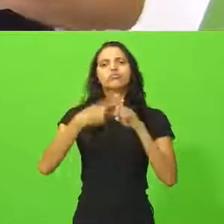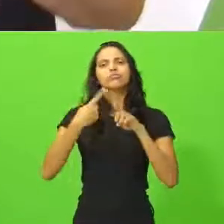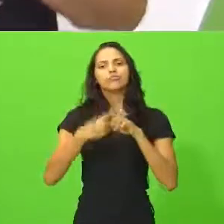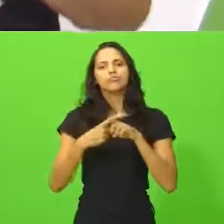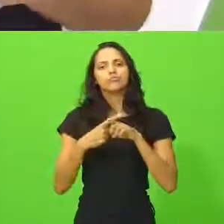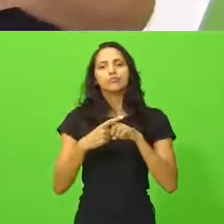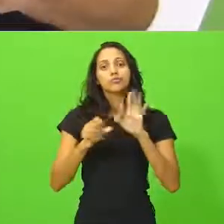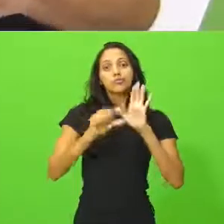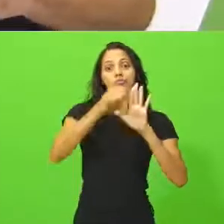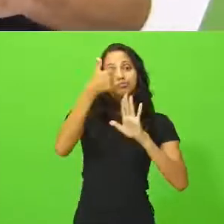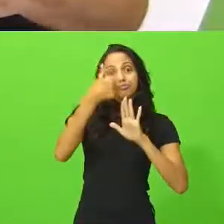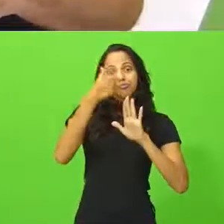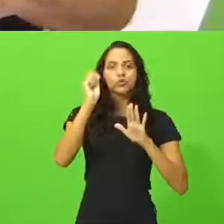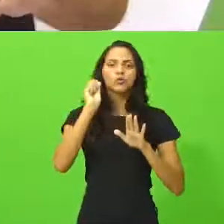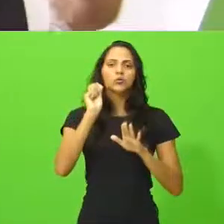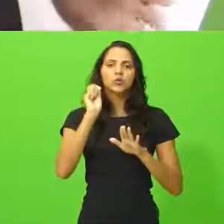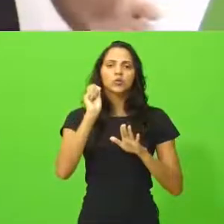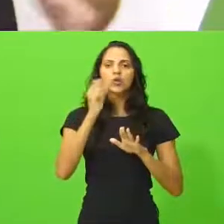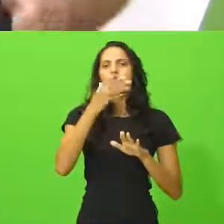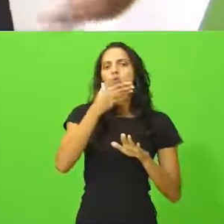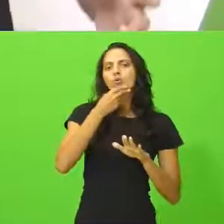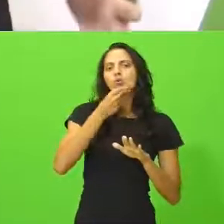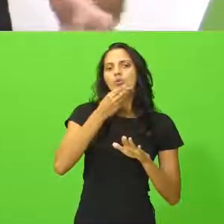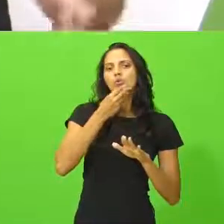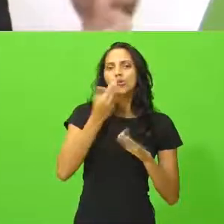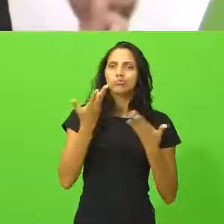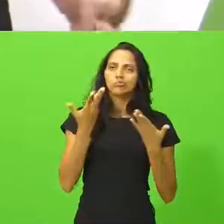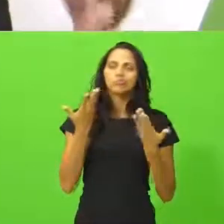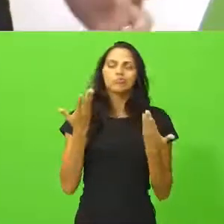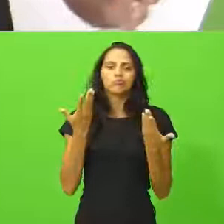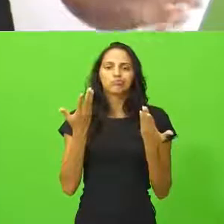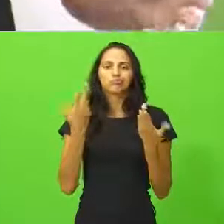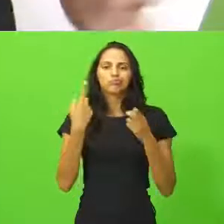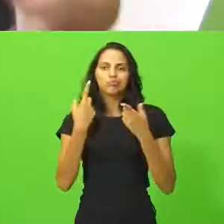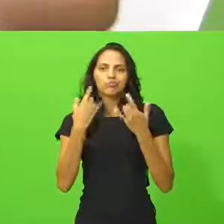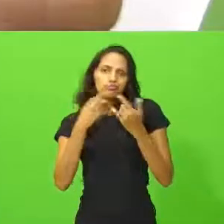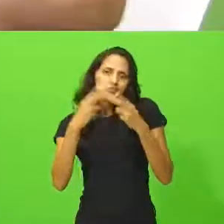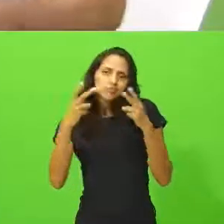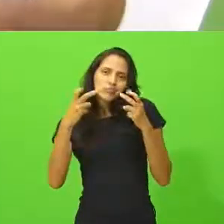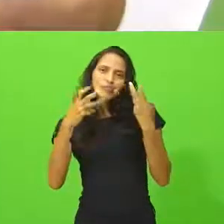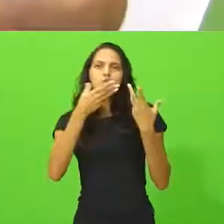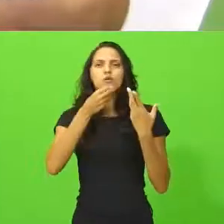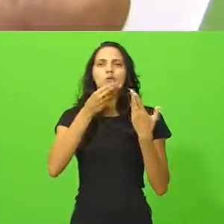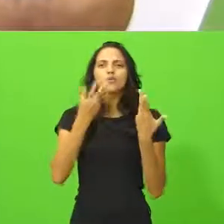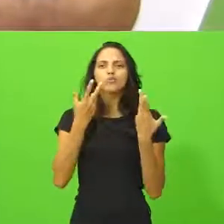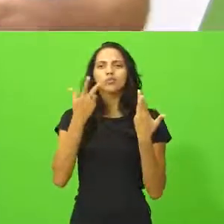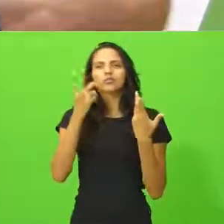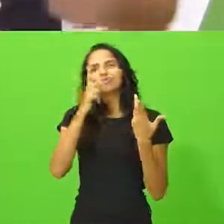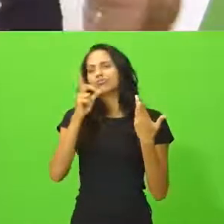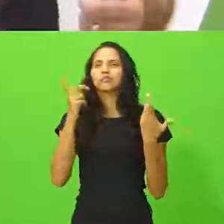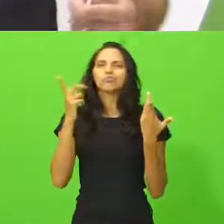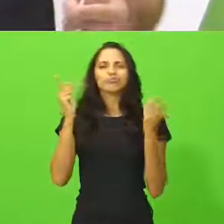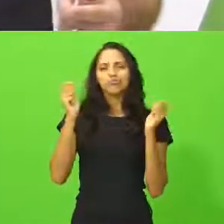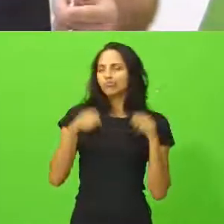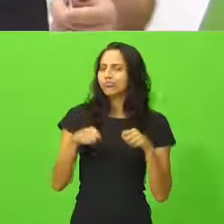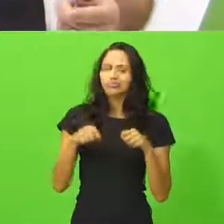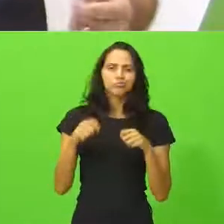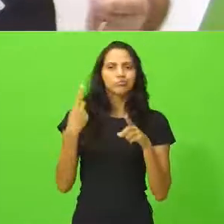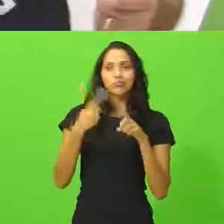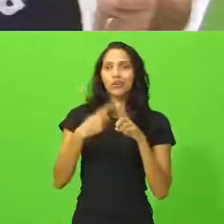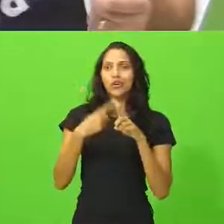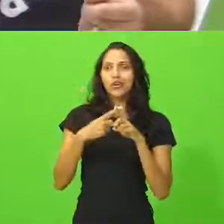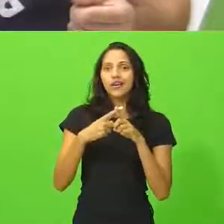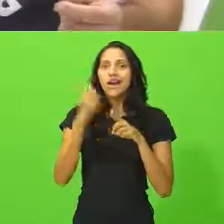Por quê? Primeiro, a gente nota que o homem, infelizmente, ele não está tendo mais aquela capacidade, não é, de sustentar a